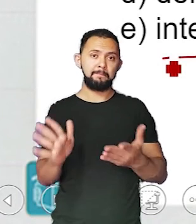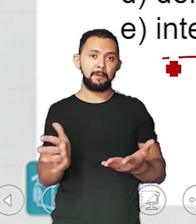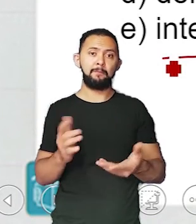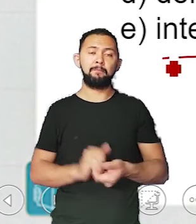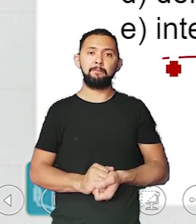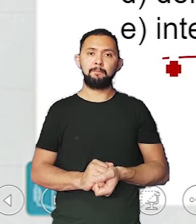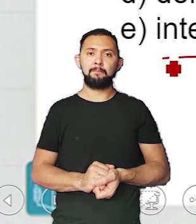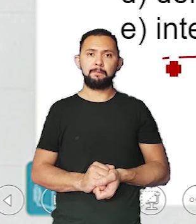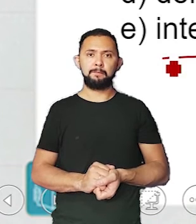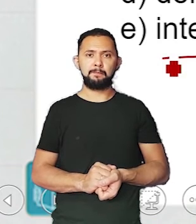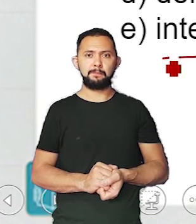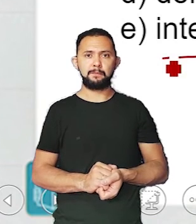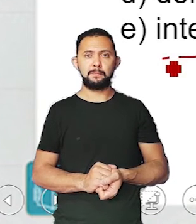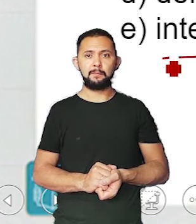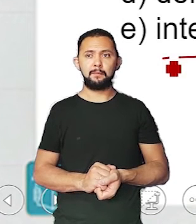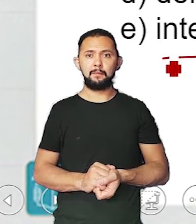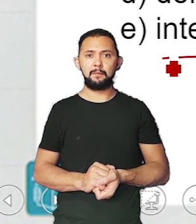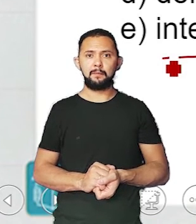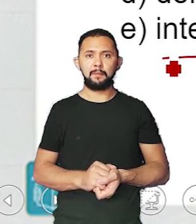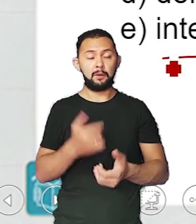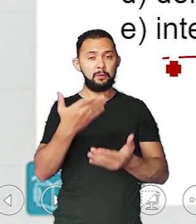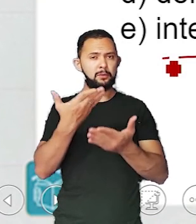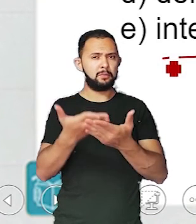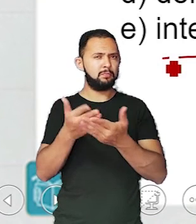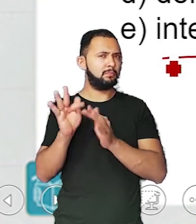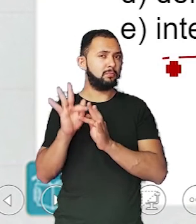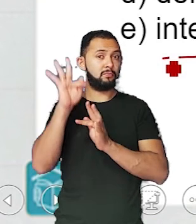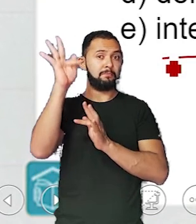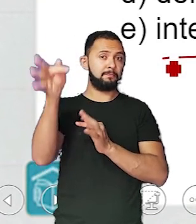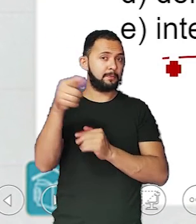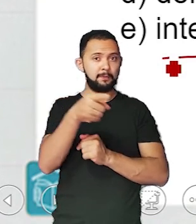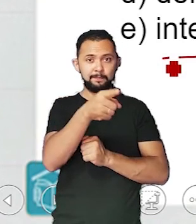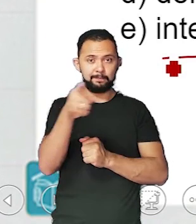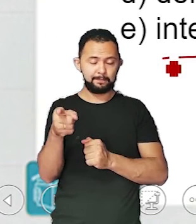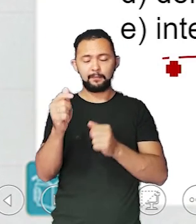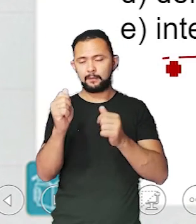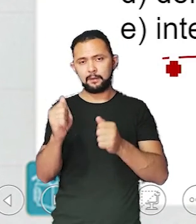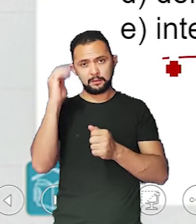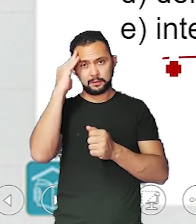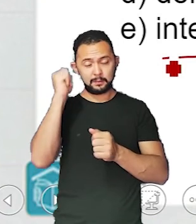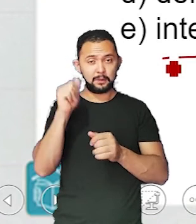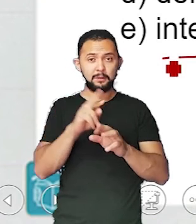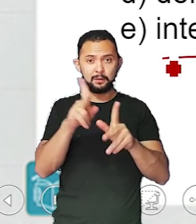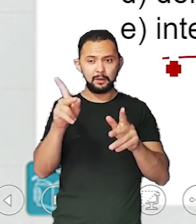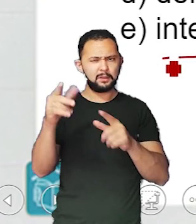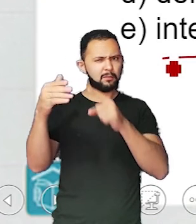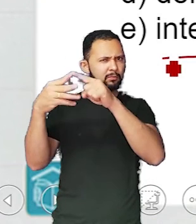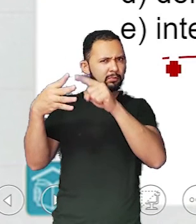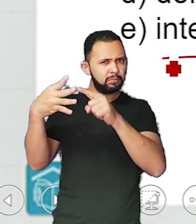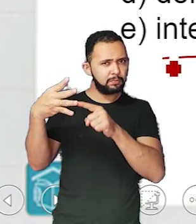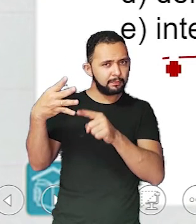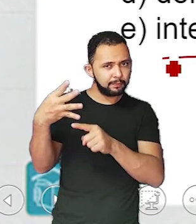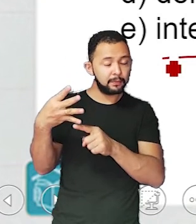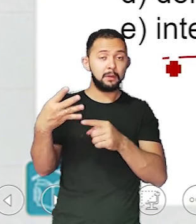seara de vocês ainda não. O que é importante saber é se ele é pronome relativo, né? De fato, que é o